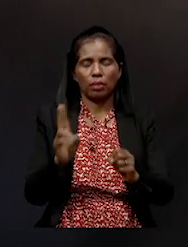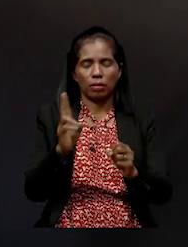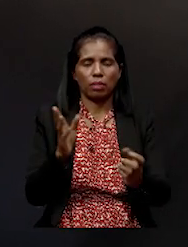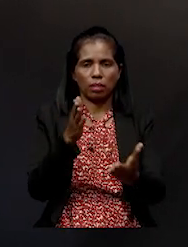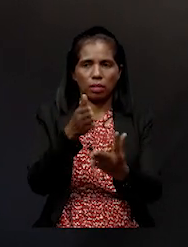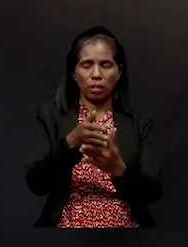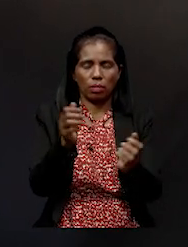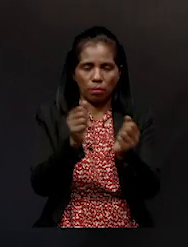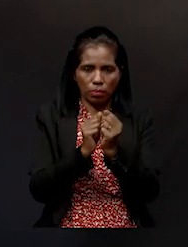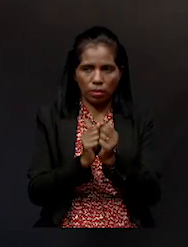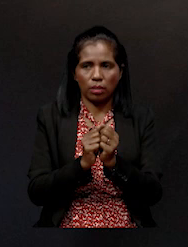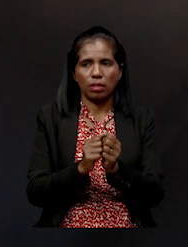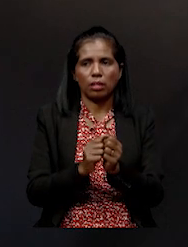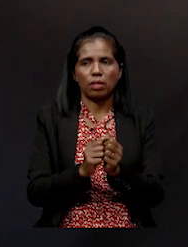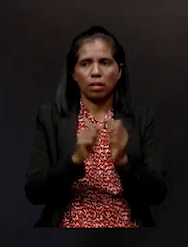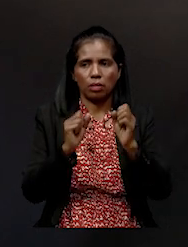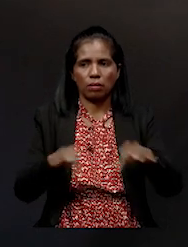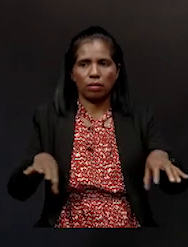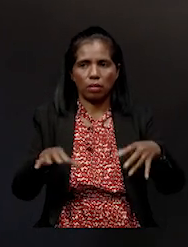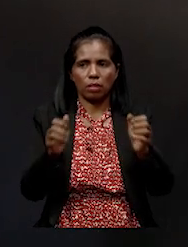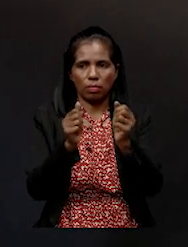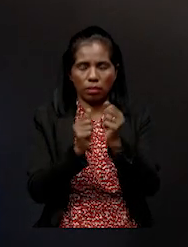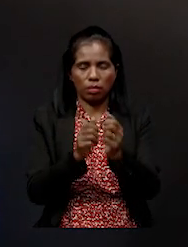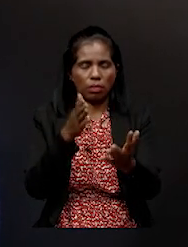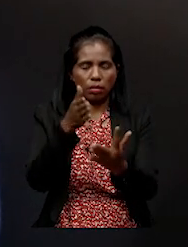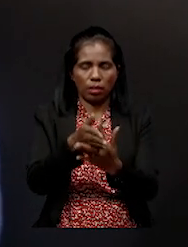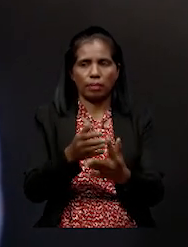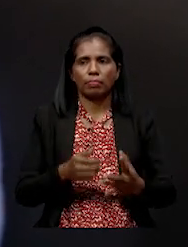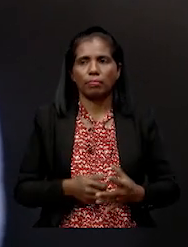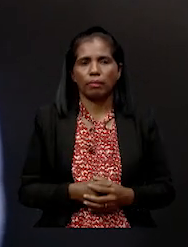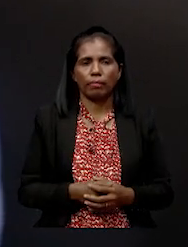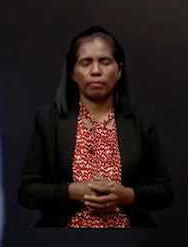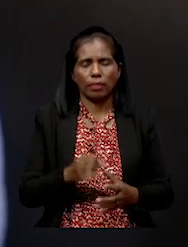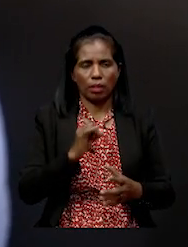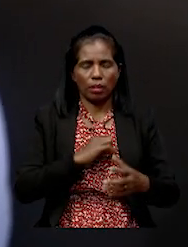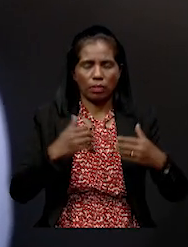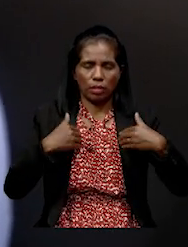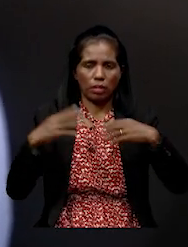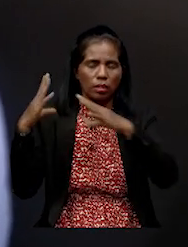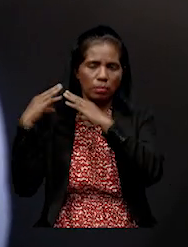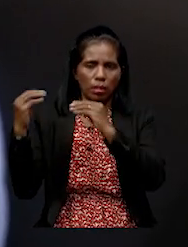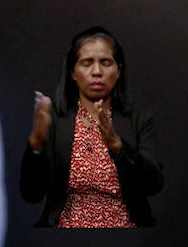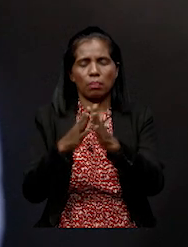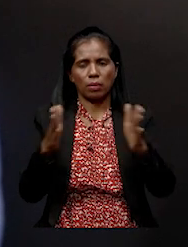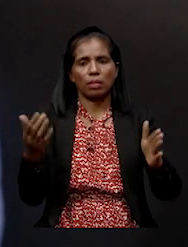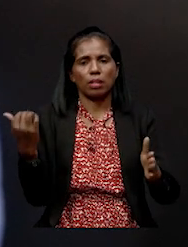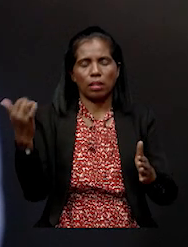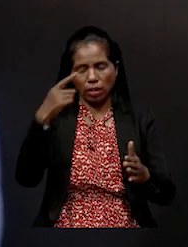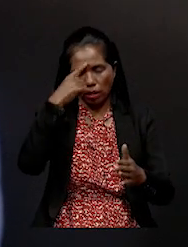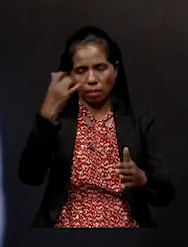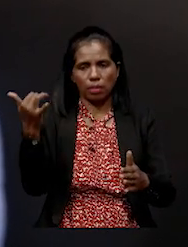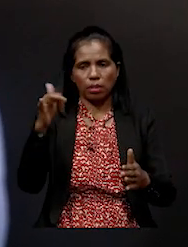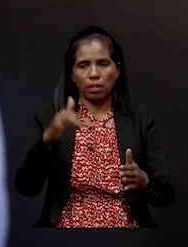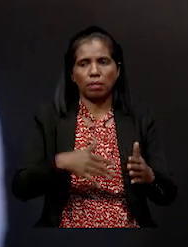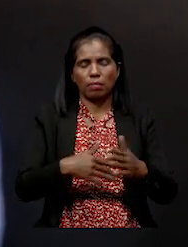muito para correr itapele serviço muito vários anos mas há bem esperança boa também sirama que